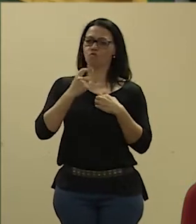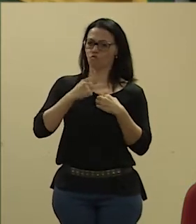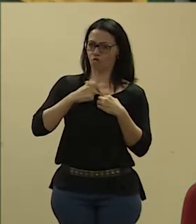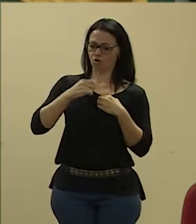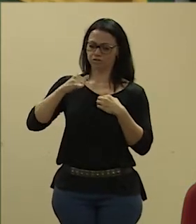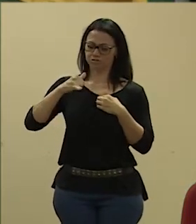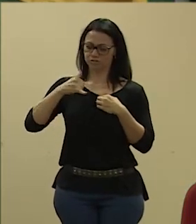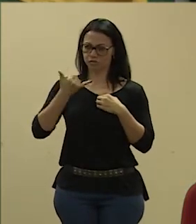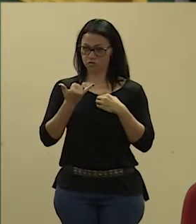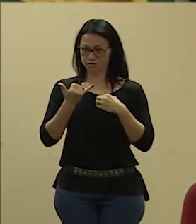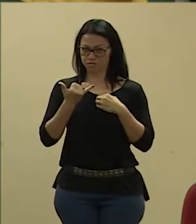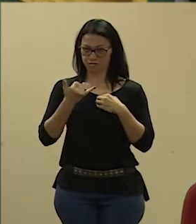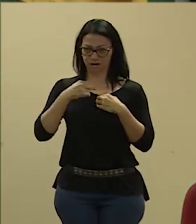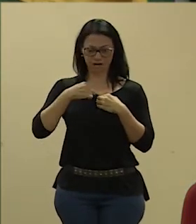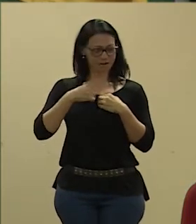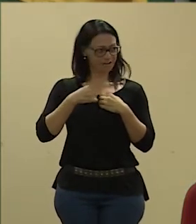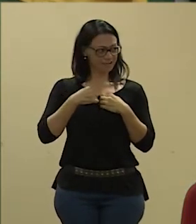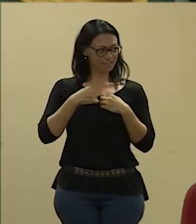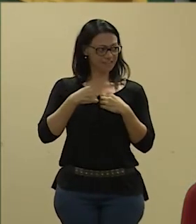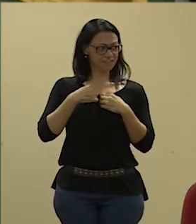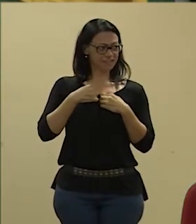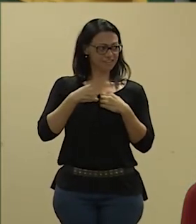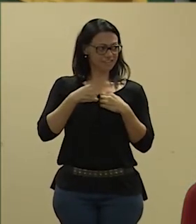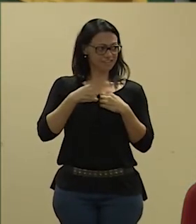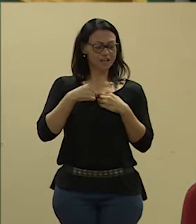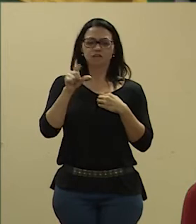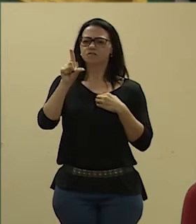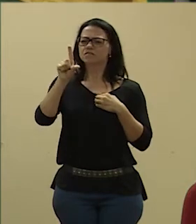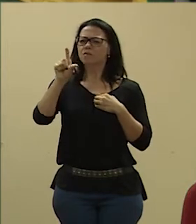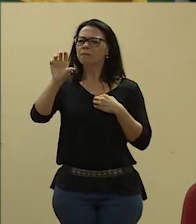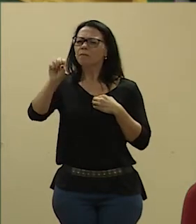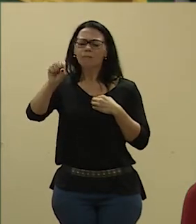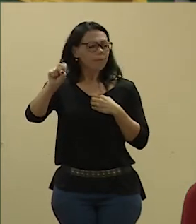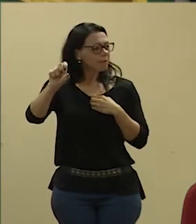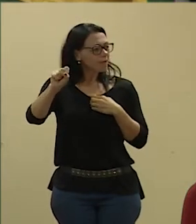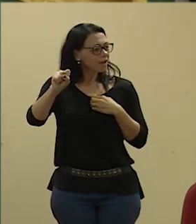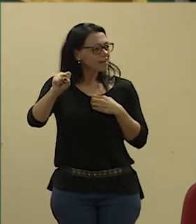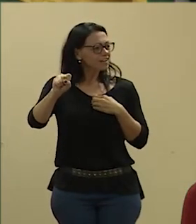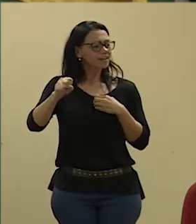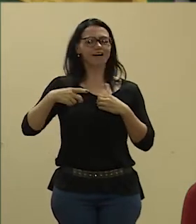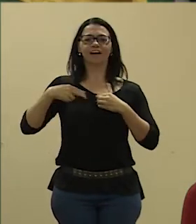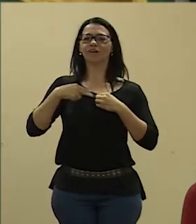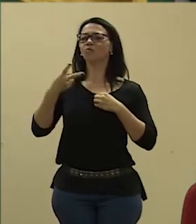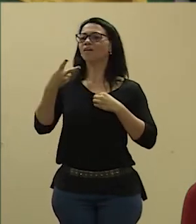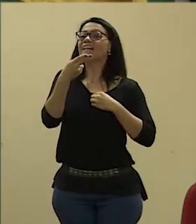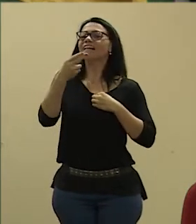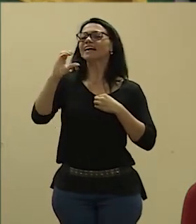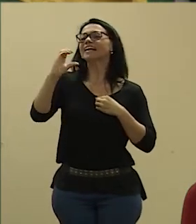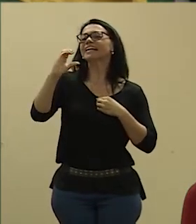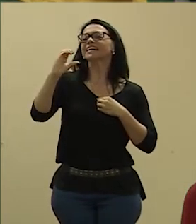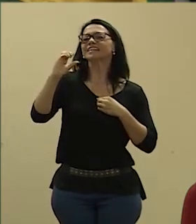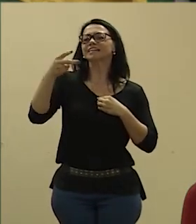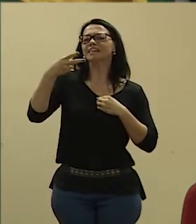pão por exemplo né então eu pegar o que ele é aquele que aprende crachá boné aquele